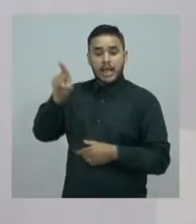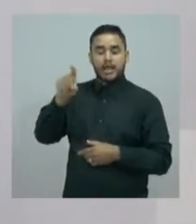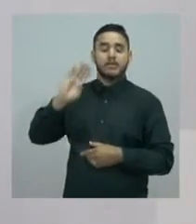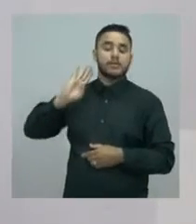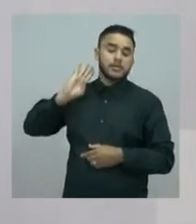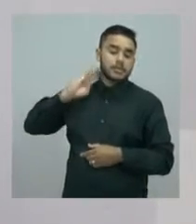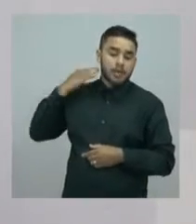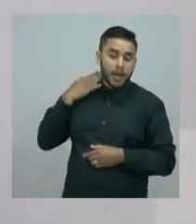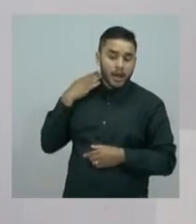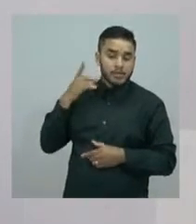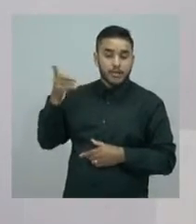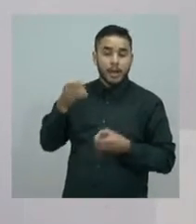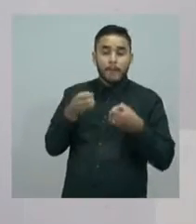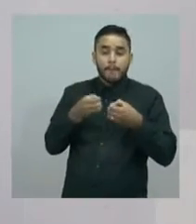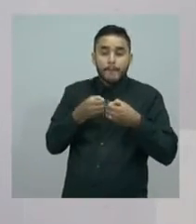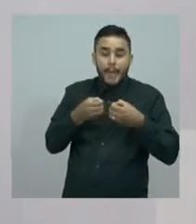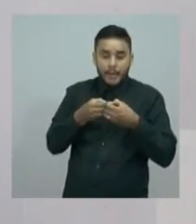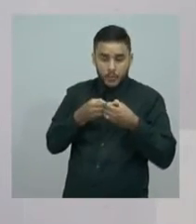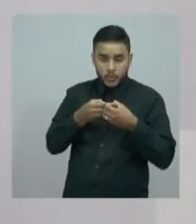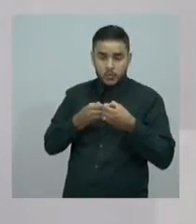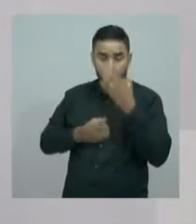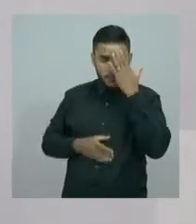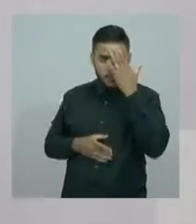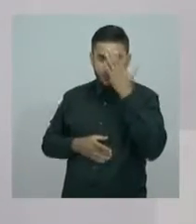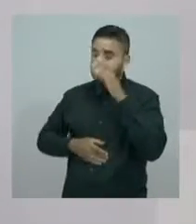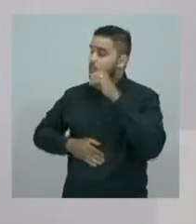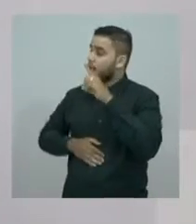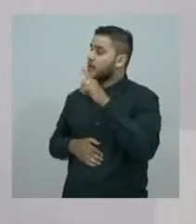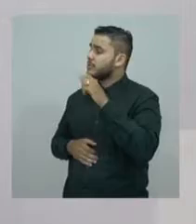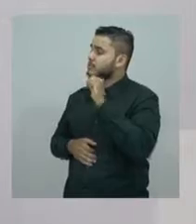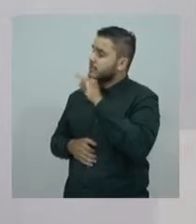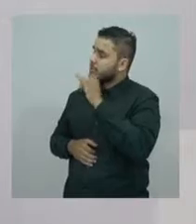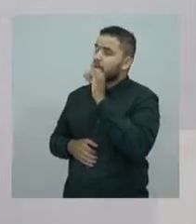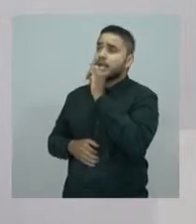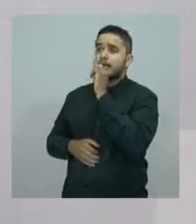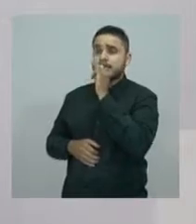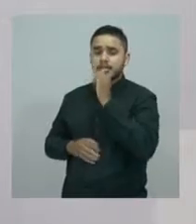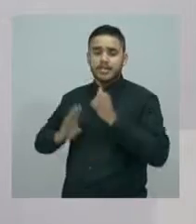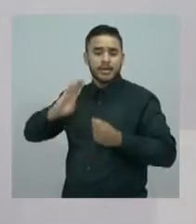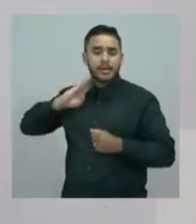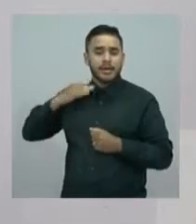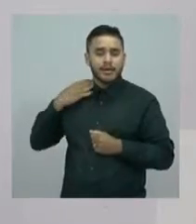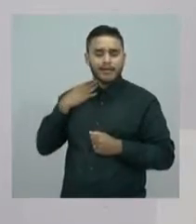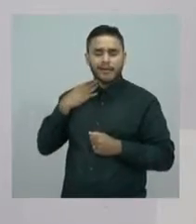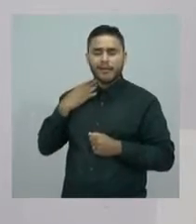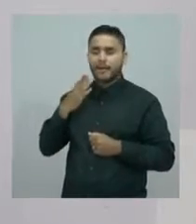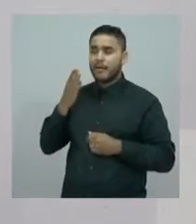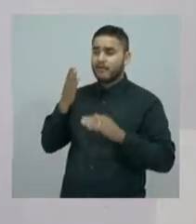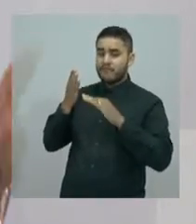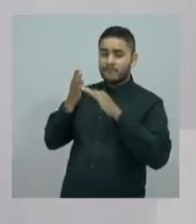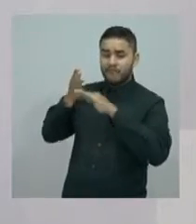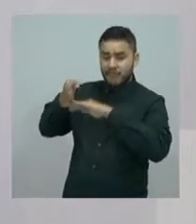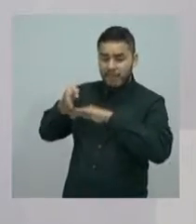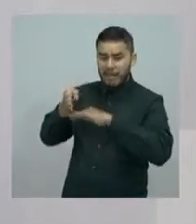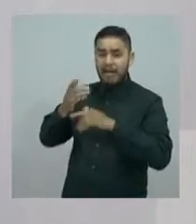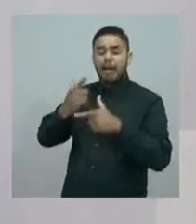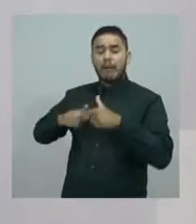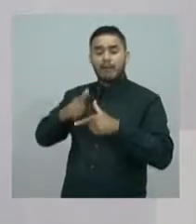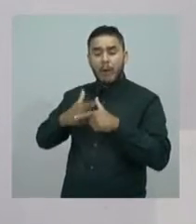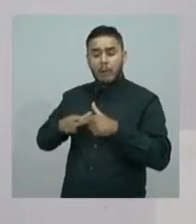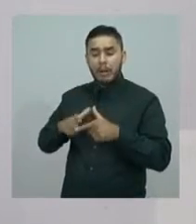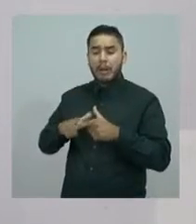causas que são levadas à delegacia, que muitas vezes a polícia não tem tempo de resolver, de chamar